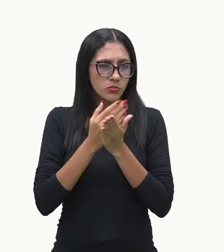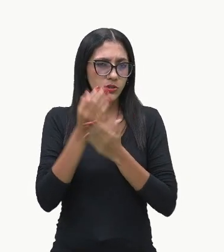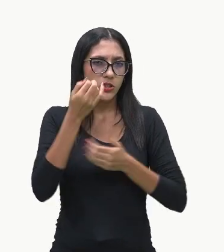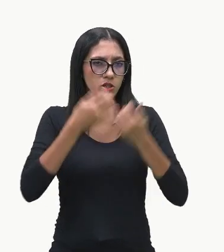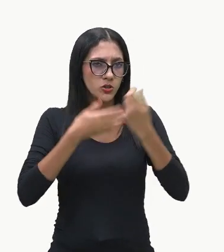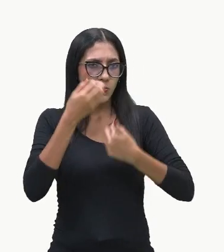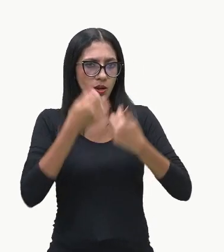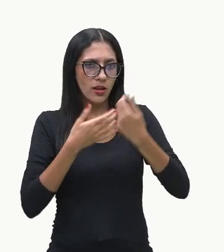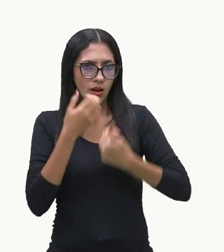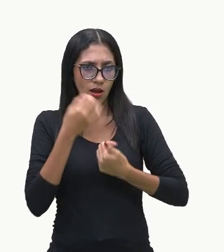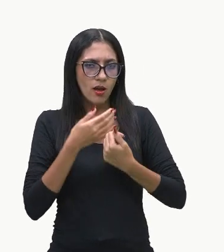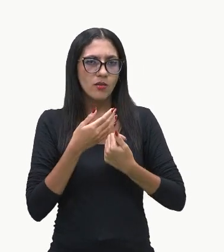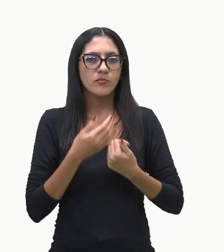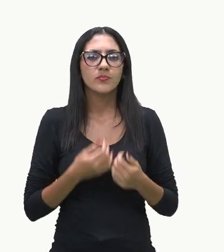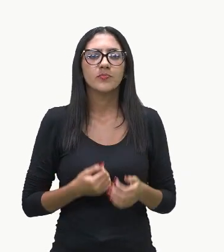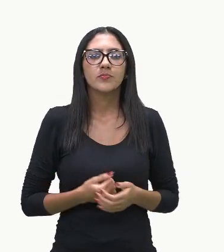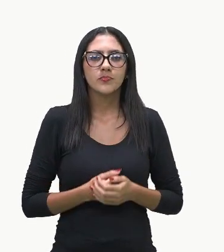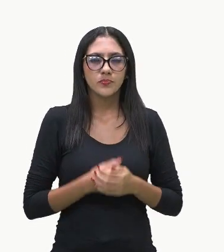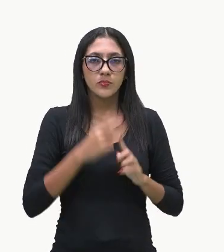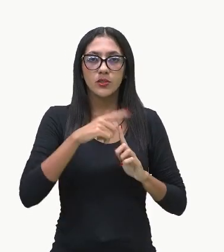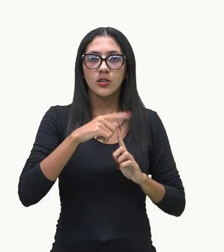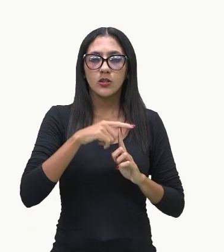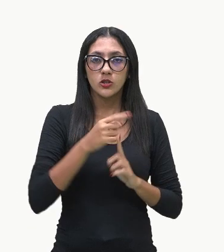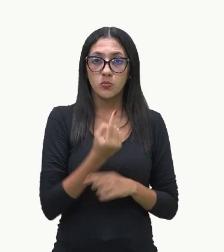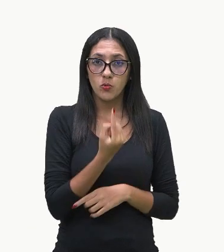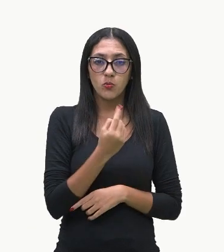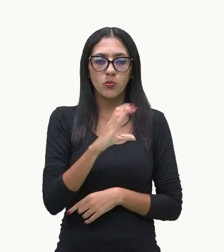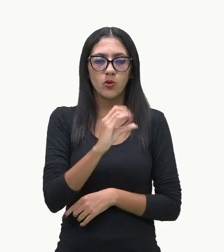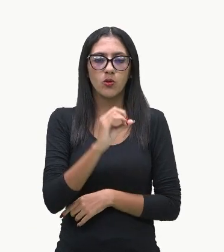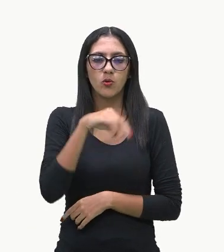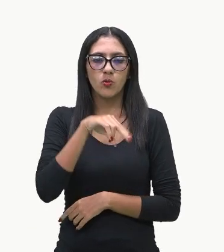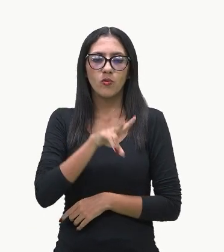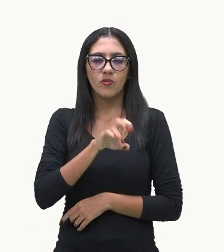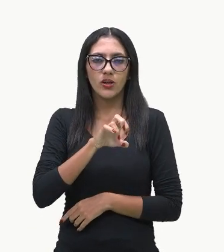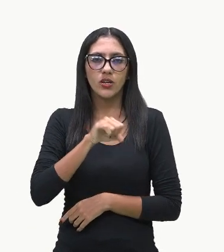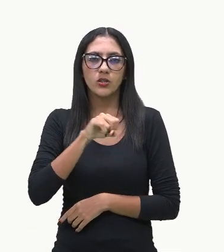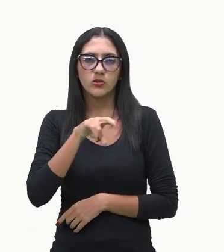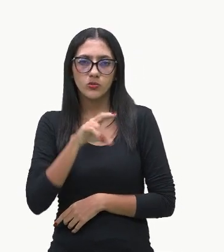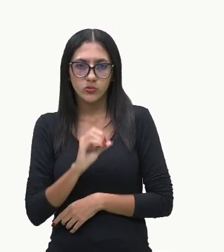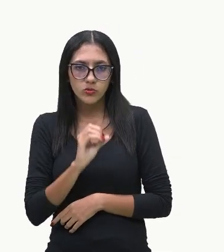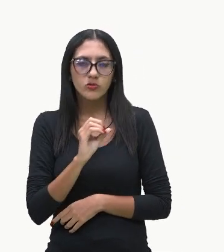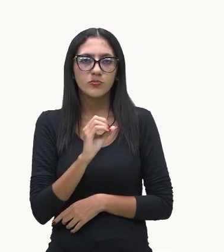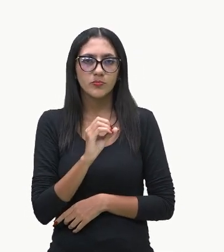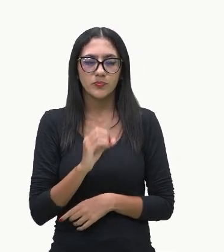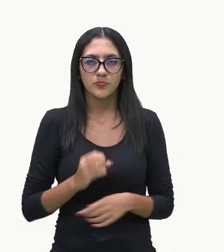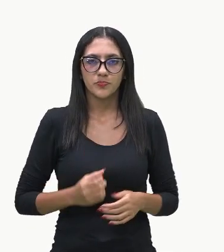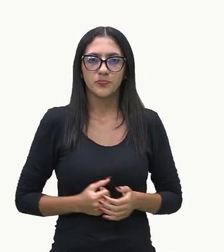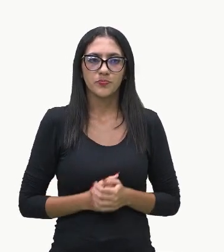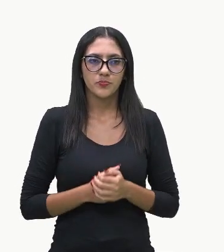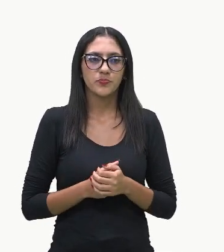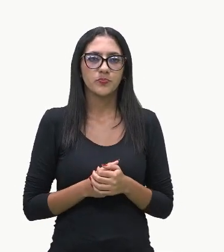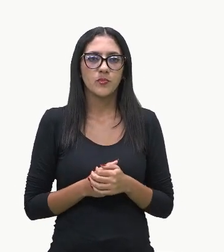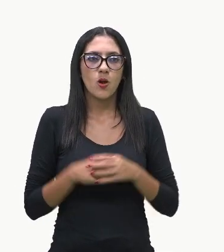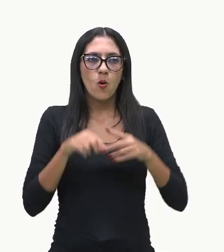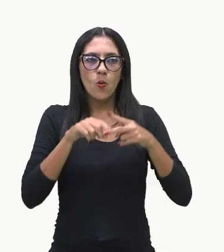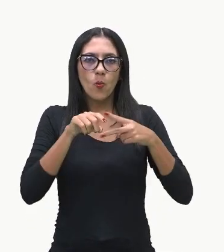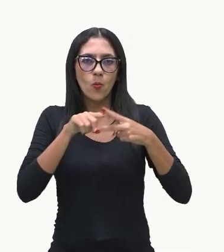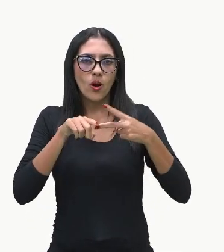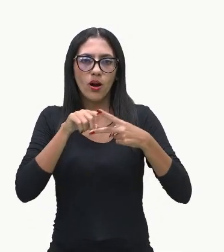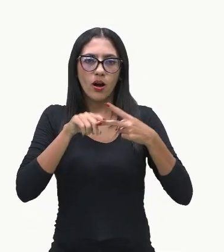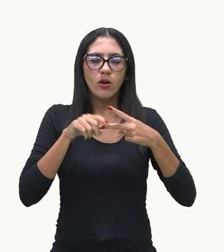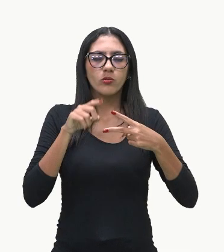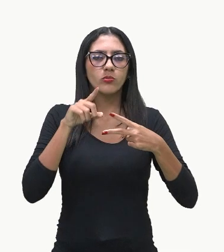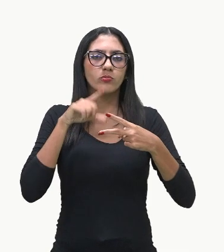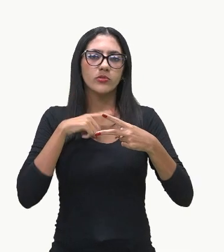ângulos internos. Nos polígonos convexos não vai rolar, porque os ângulos internos vão variar de